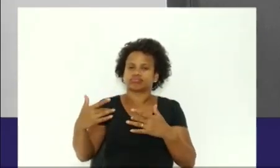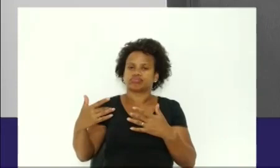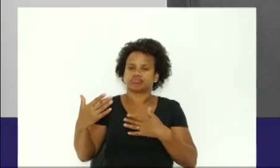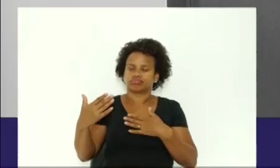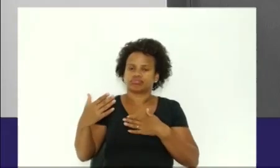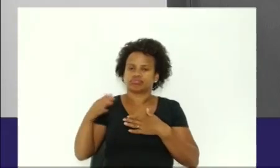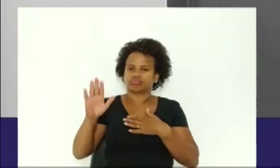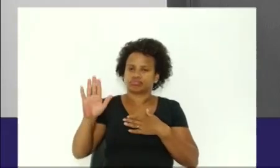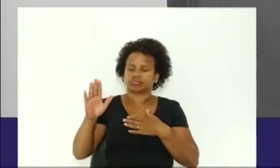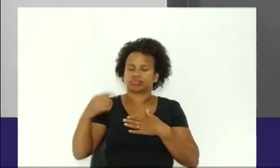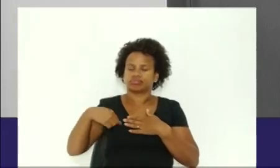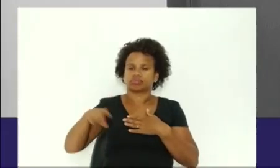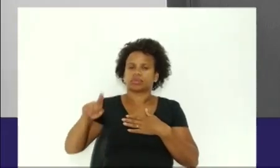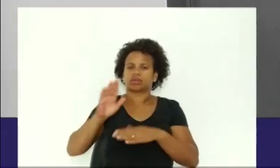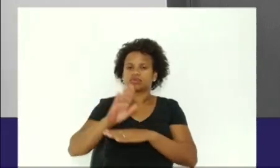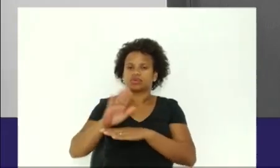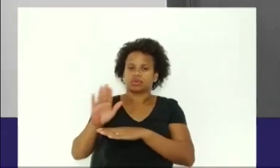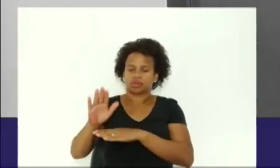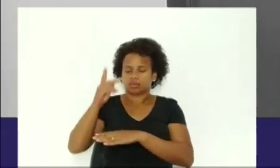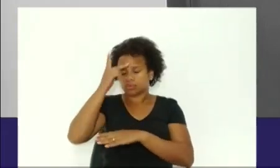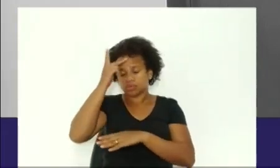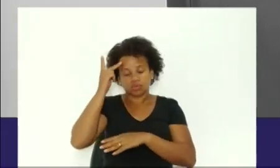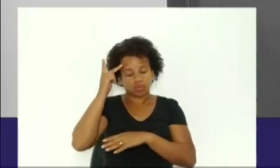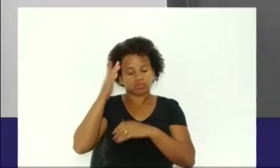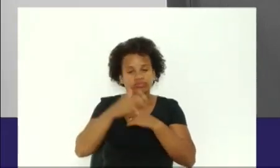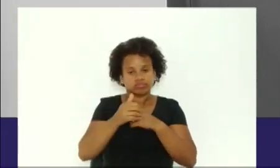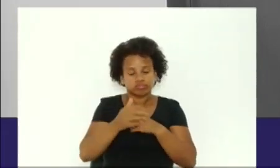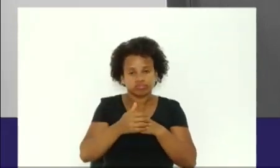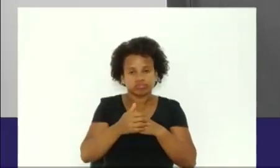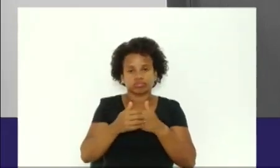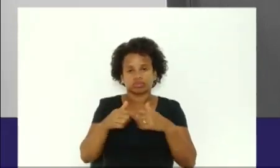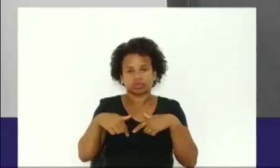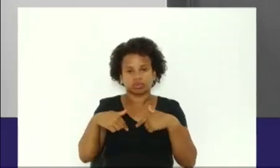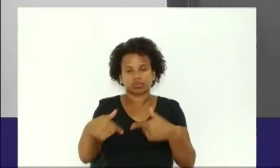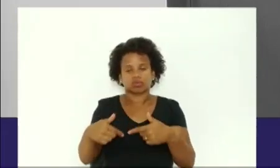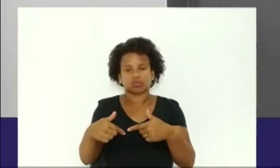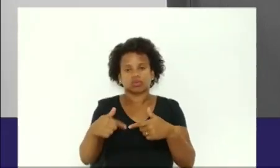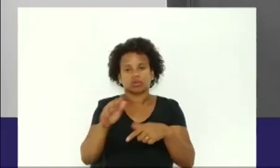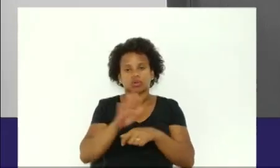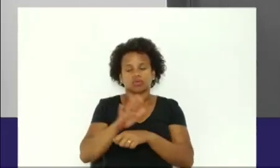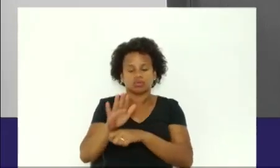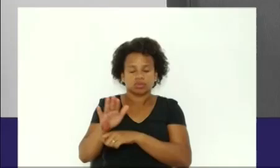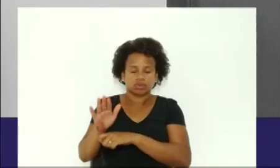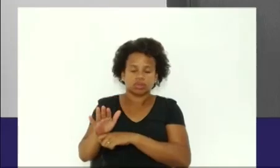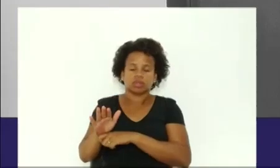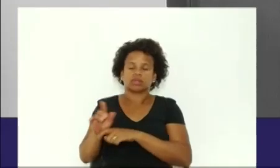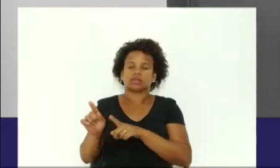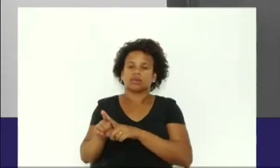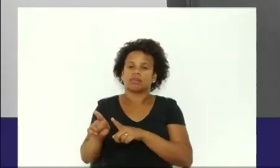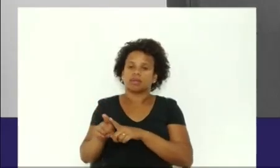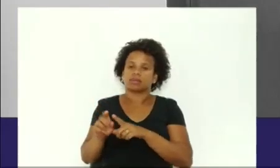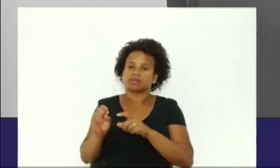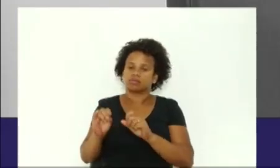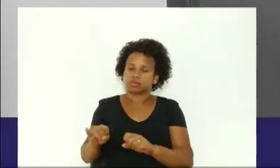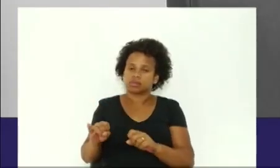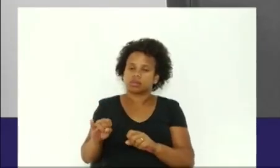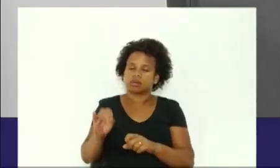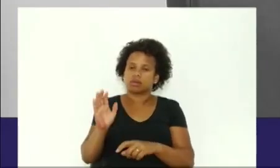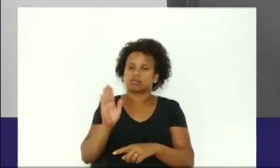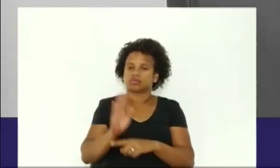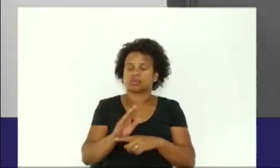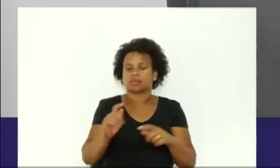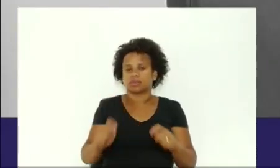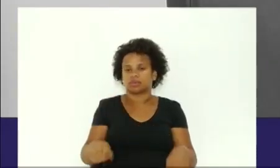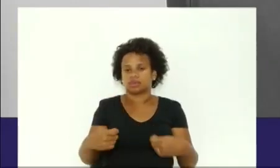ter atitudes para o bem comum, se posicionar em favor do outro, quando necessário, contribuindo para uma sociedade